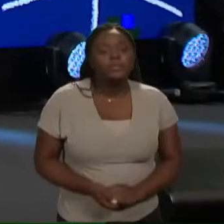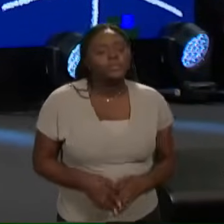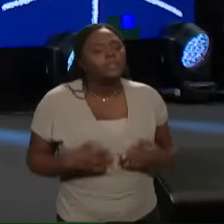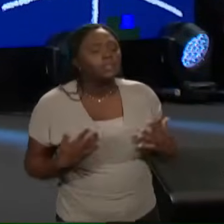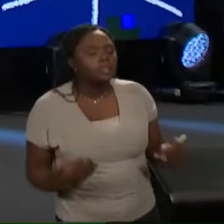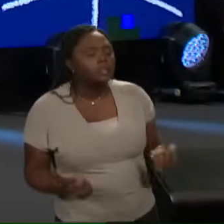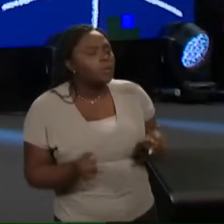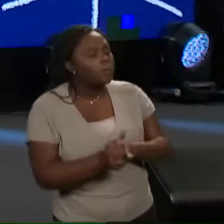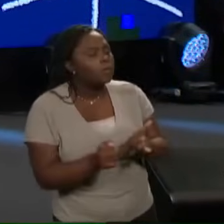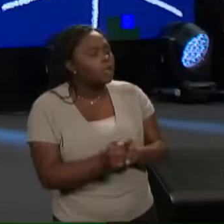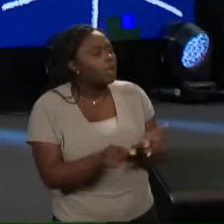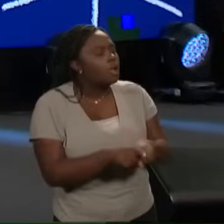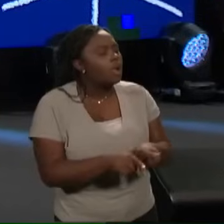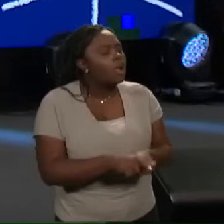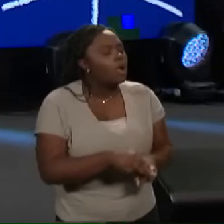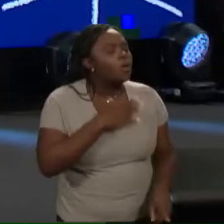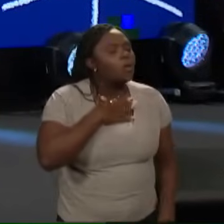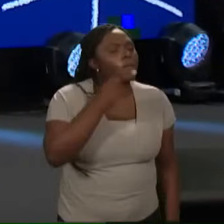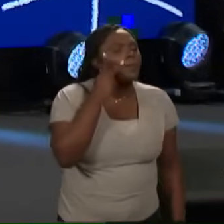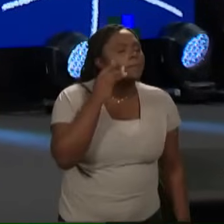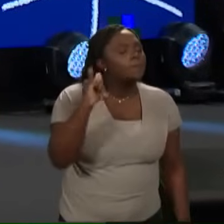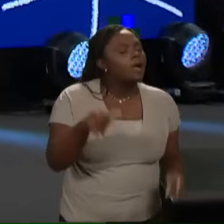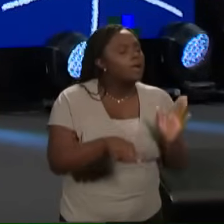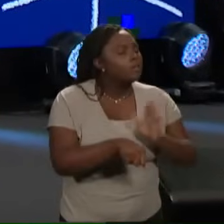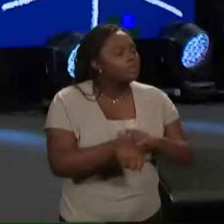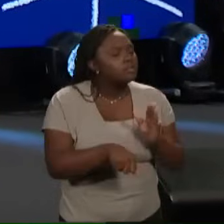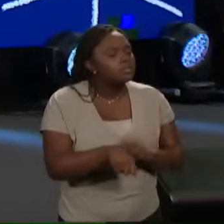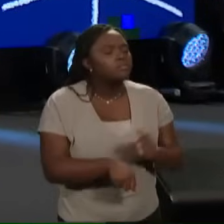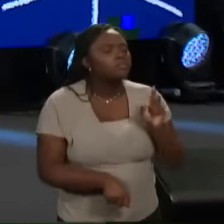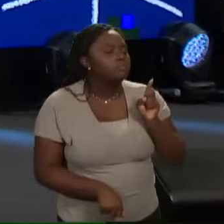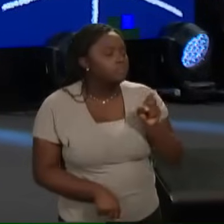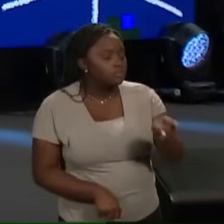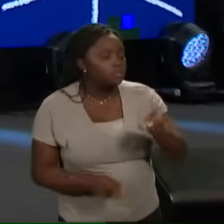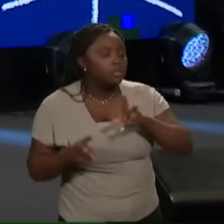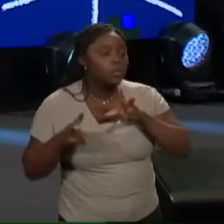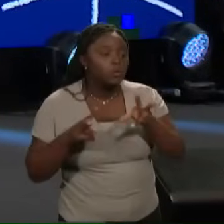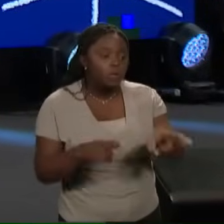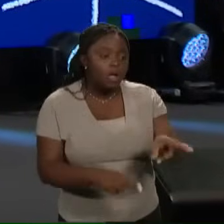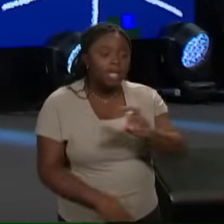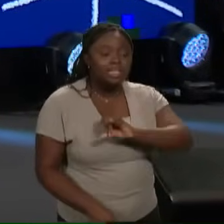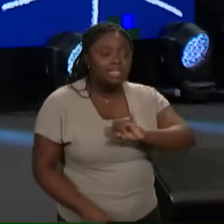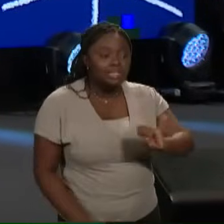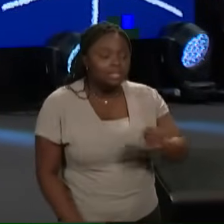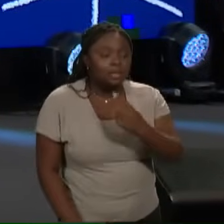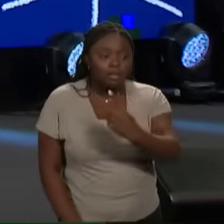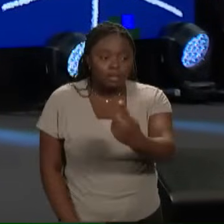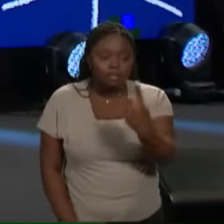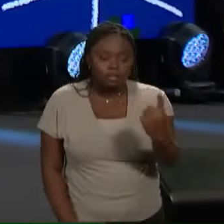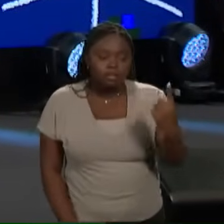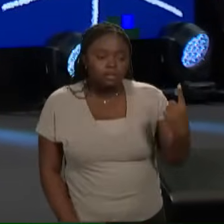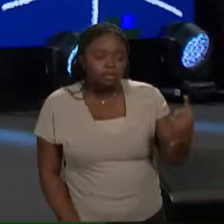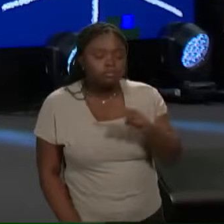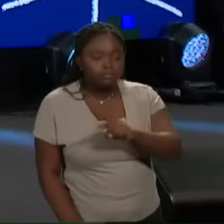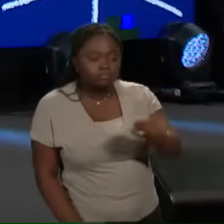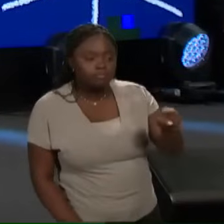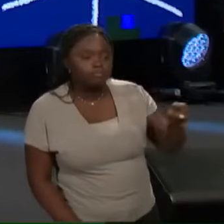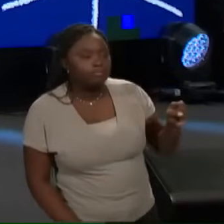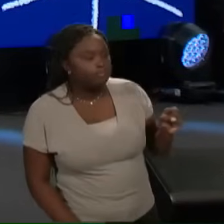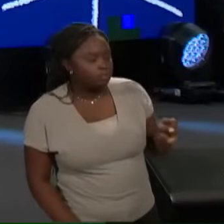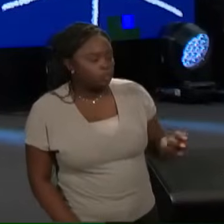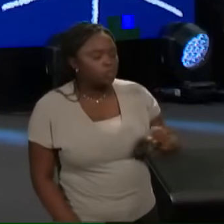também fará meu Pai Celestial a vocês, se cada um de vocês,